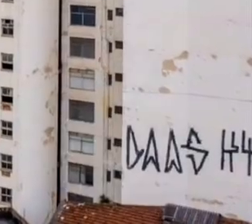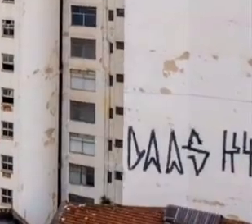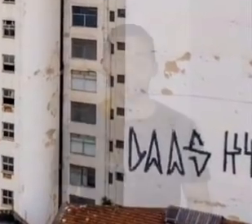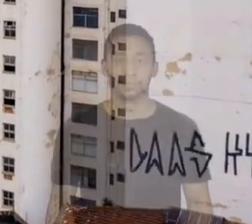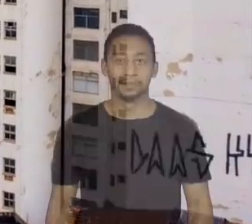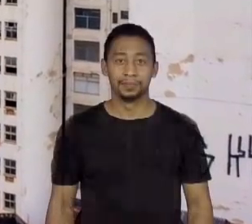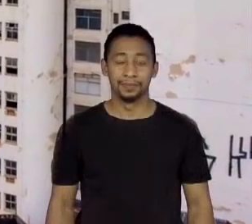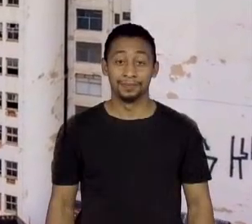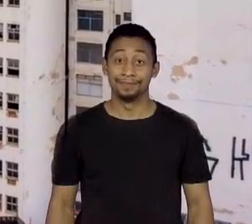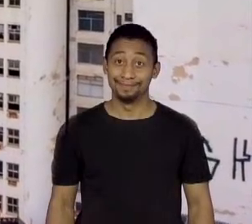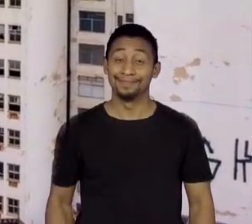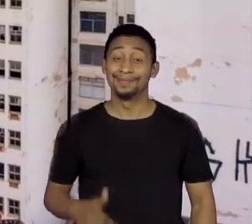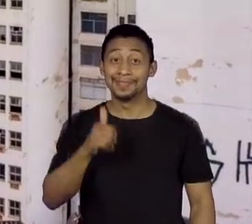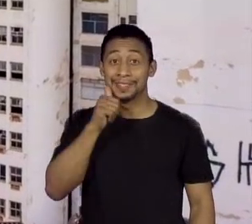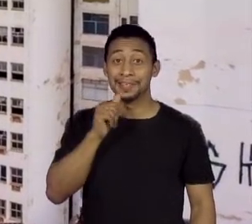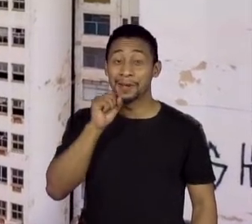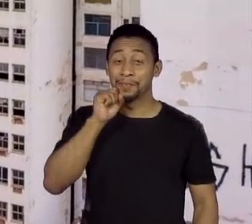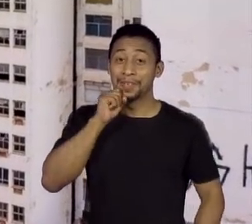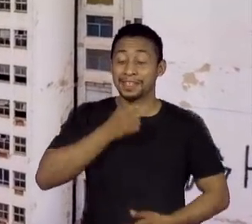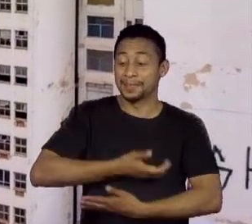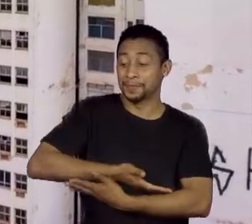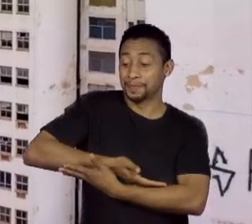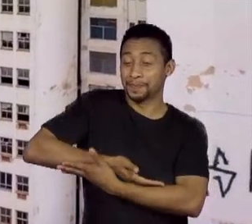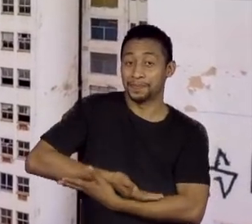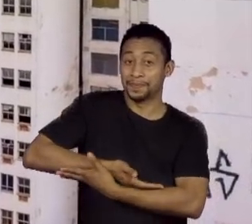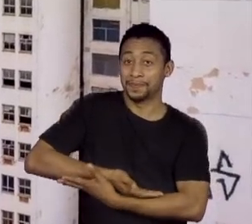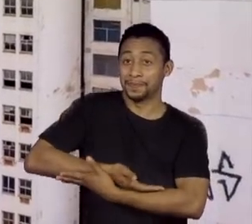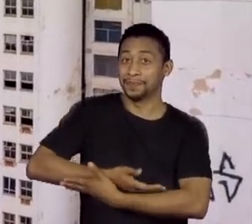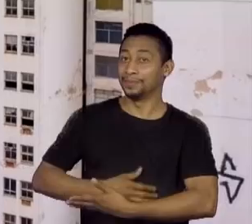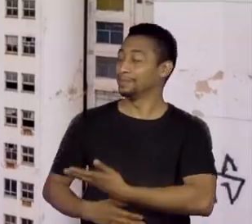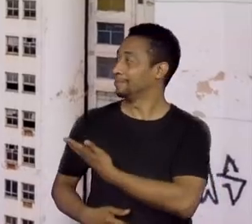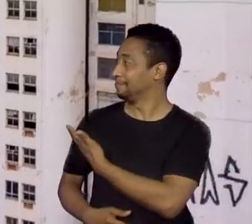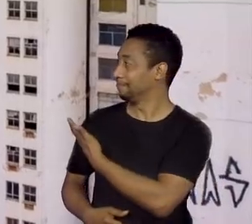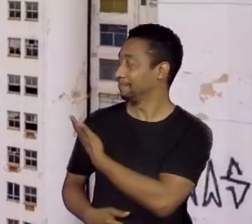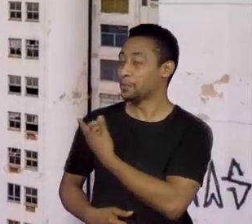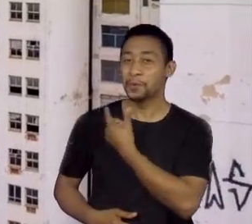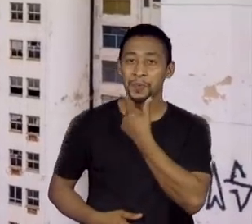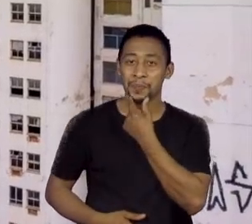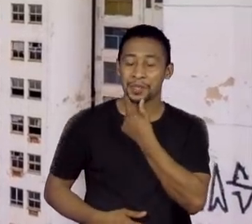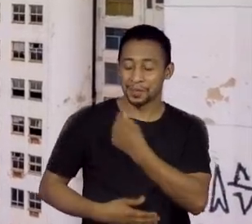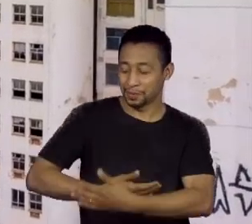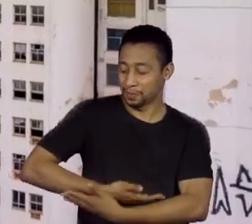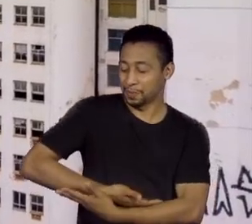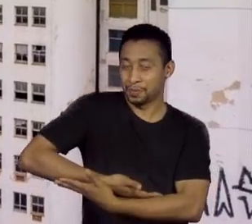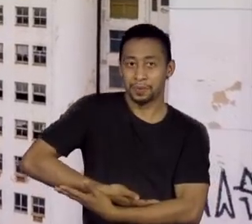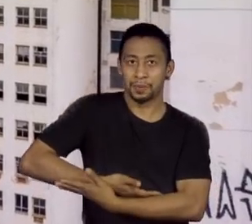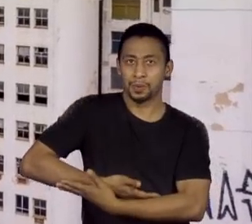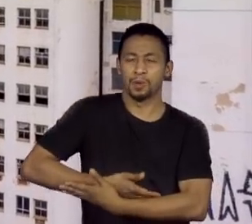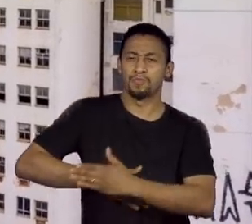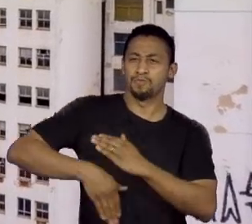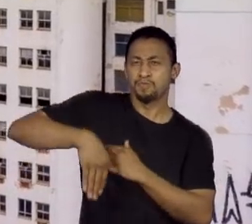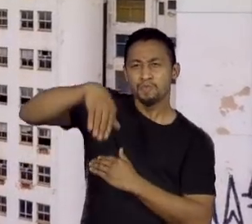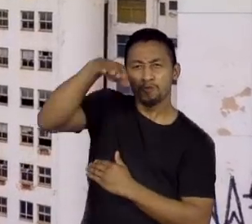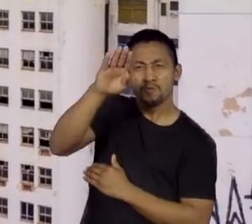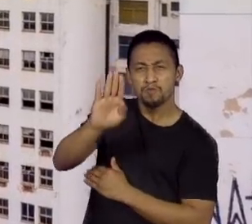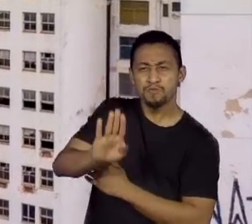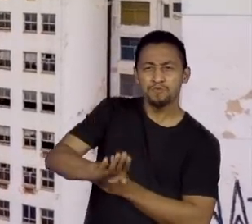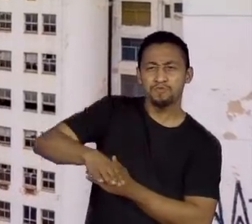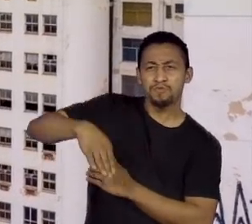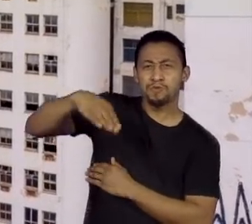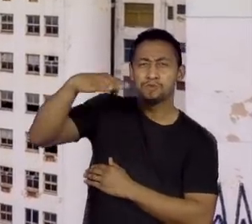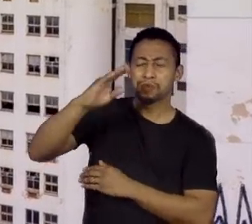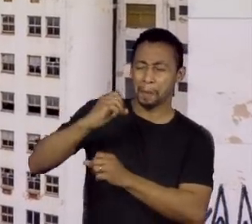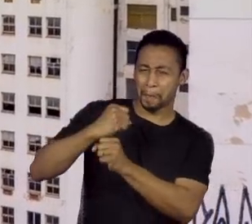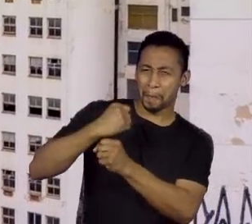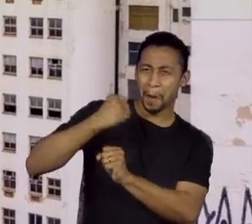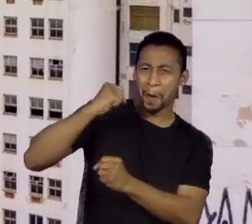A mãe carrega nos braços o filho, um rio menino. Este é um dos maiores murais do mundo, feito por uma